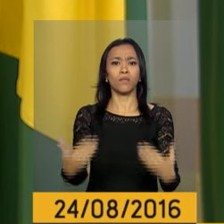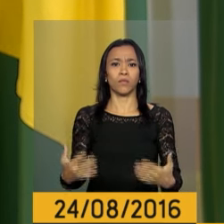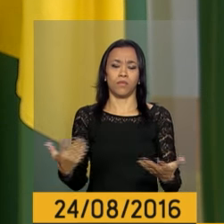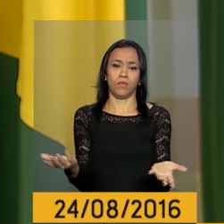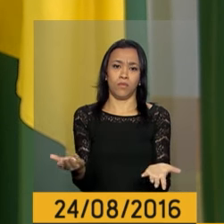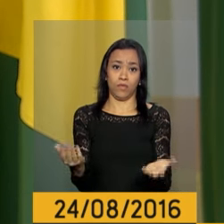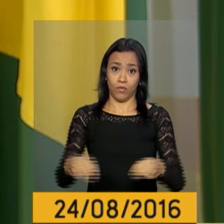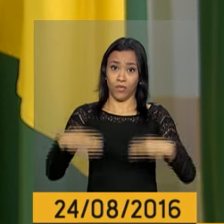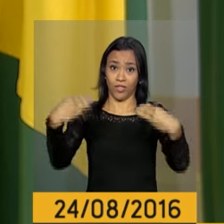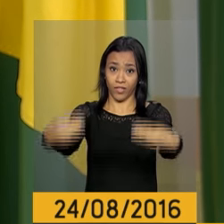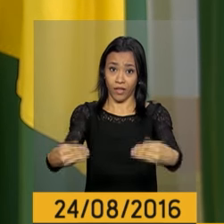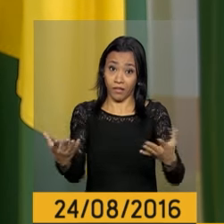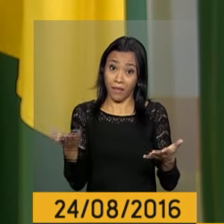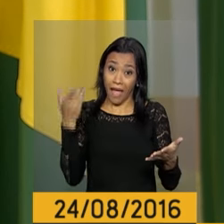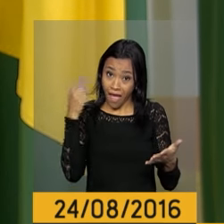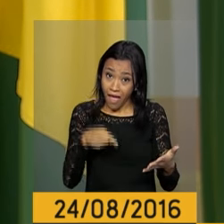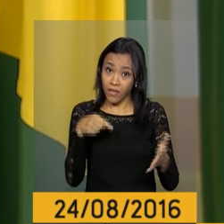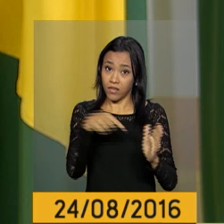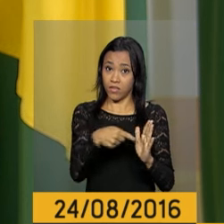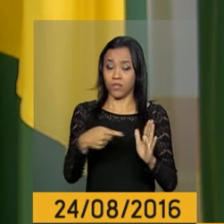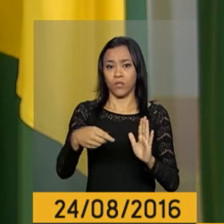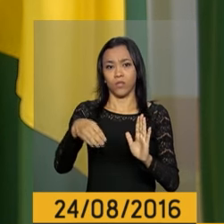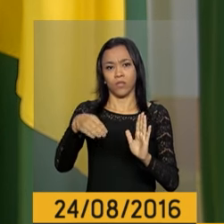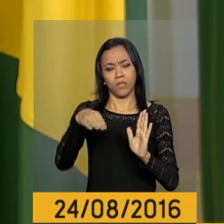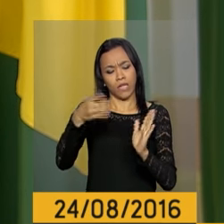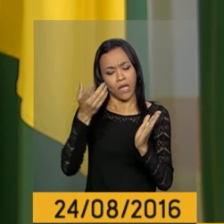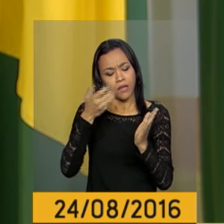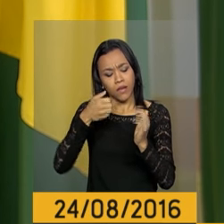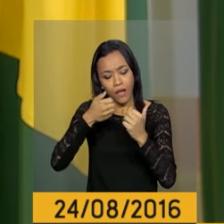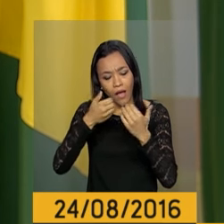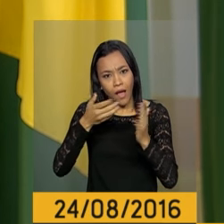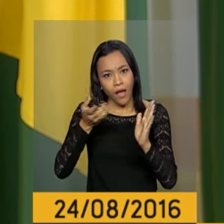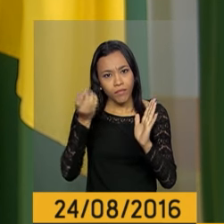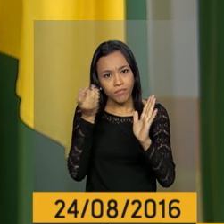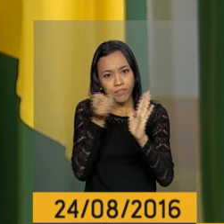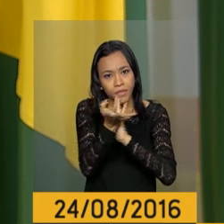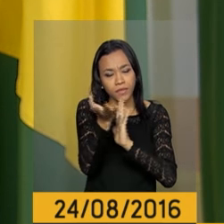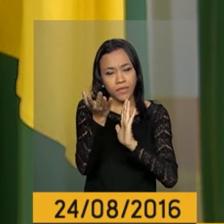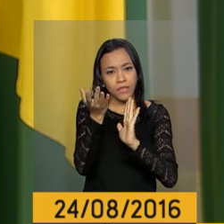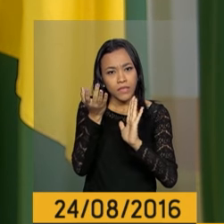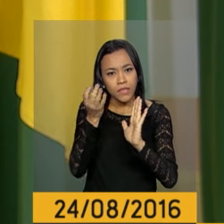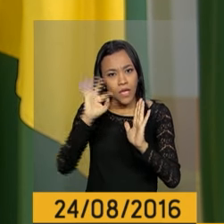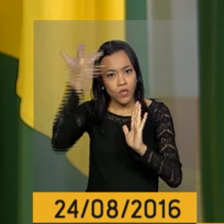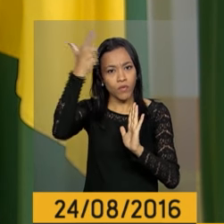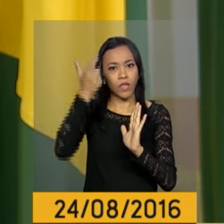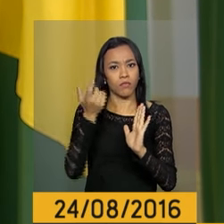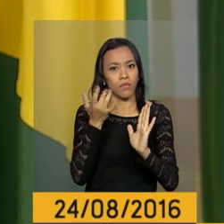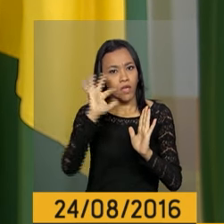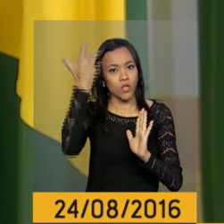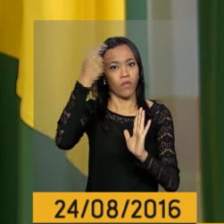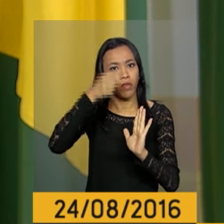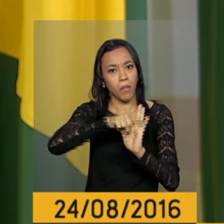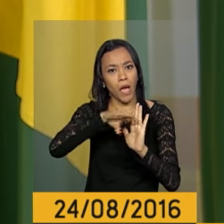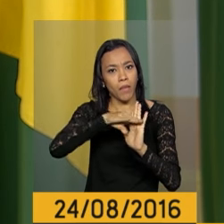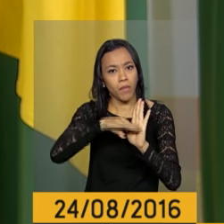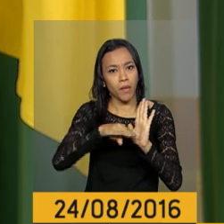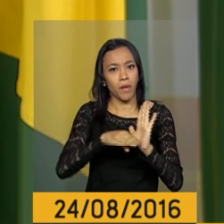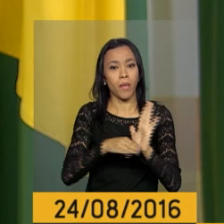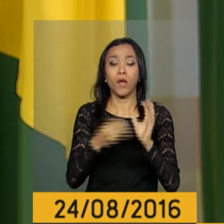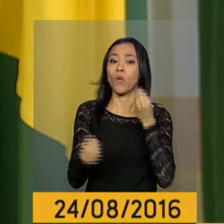estes fatores que estão sendo desvendados e solucionados a partir do